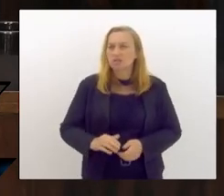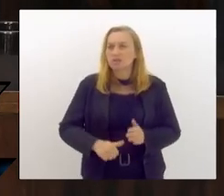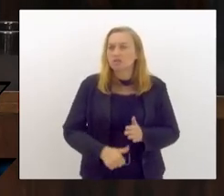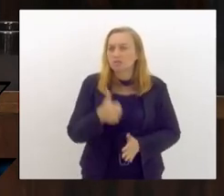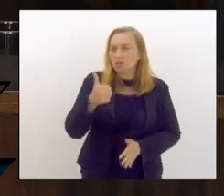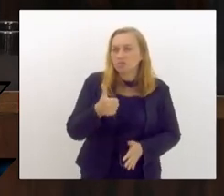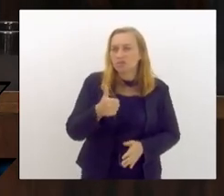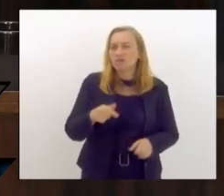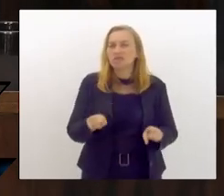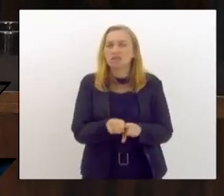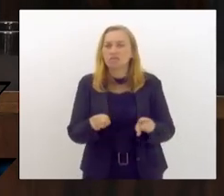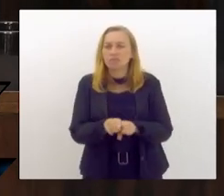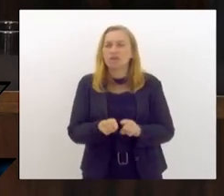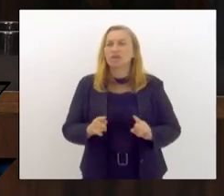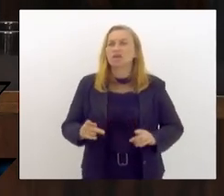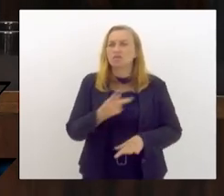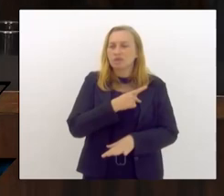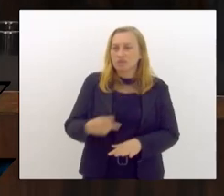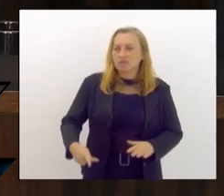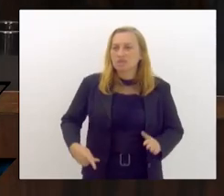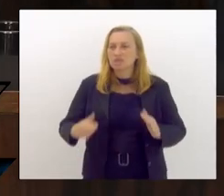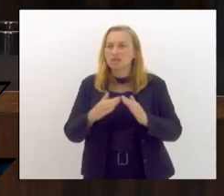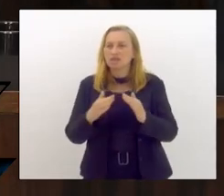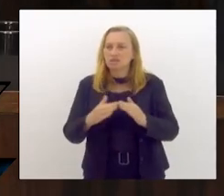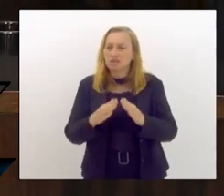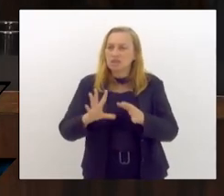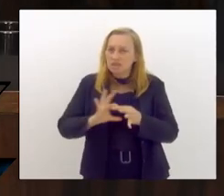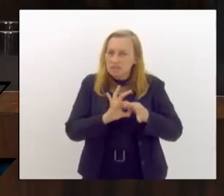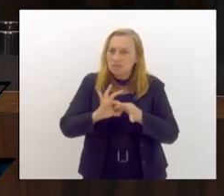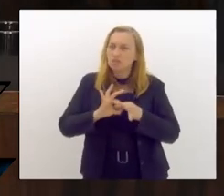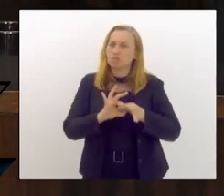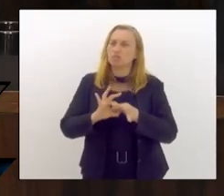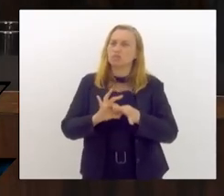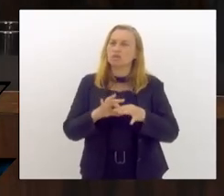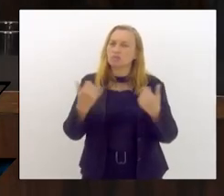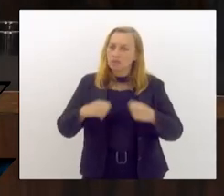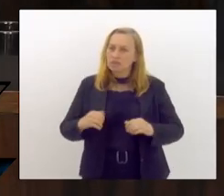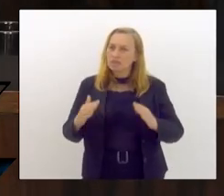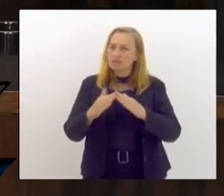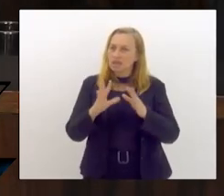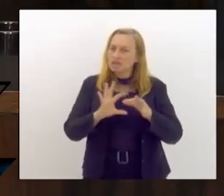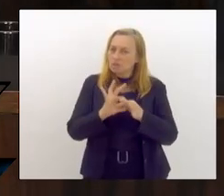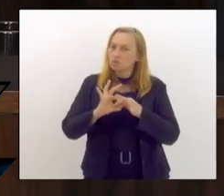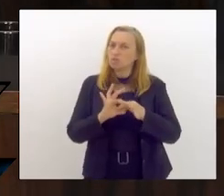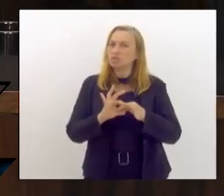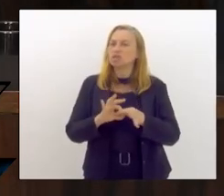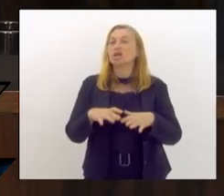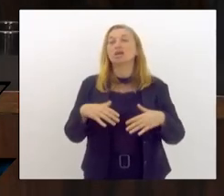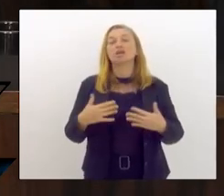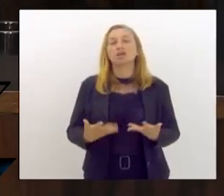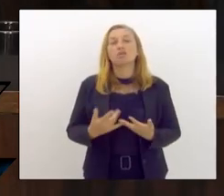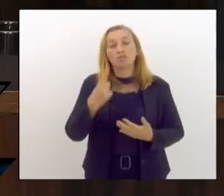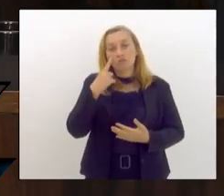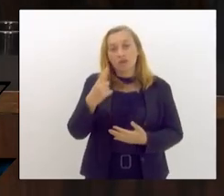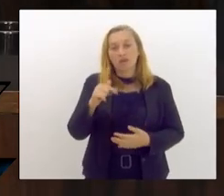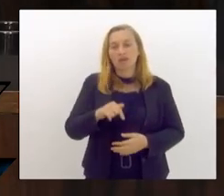também presidente aqui da casa, vai querer que a casa se une. A casa tem que estar unida, tá? E vamos ver